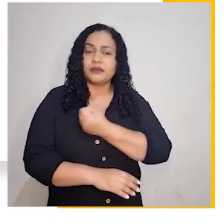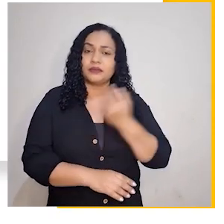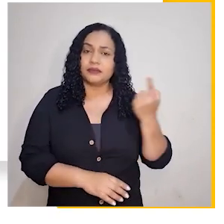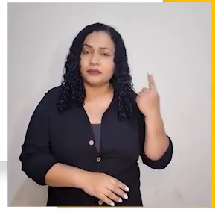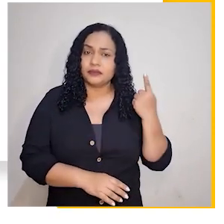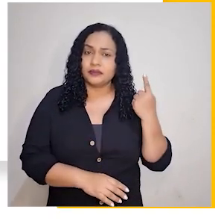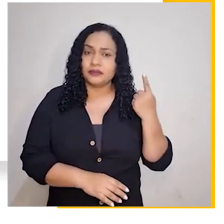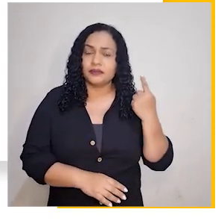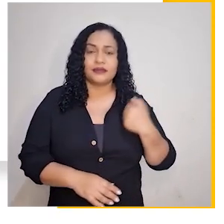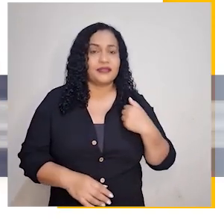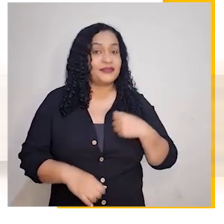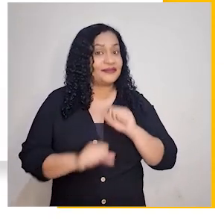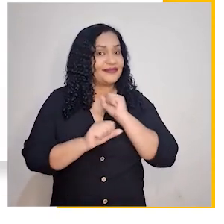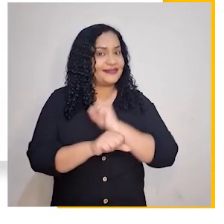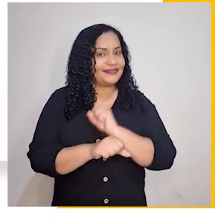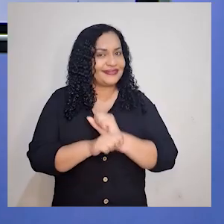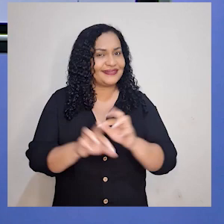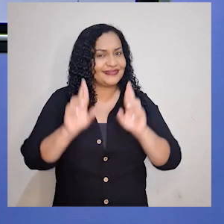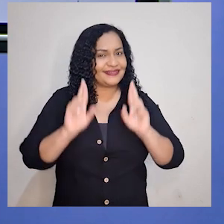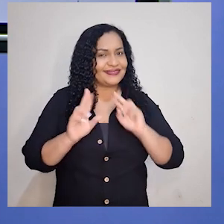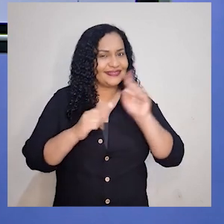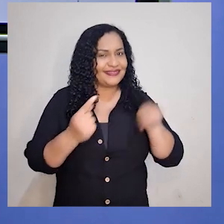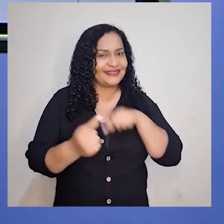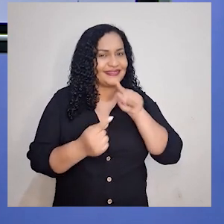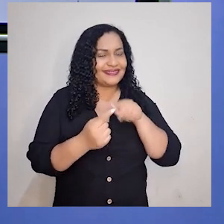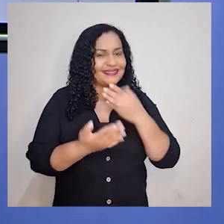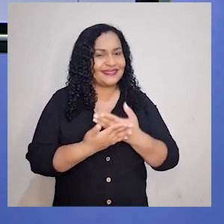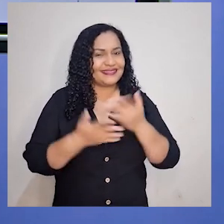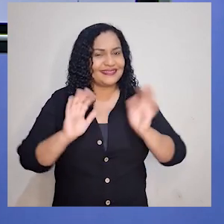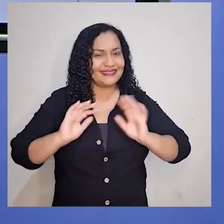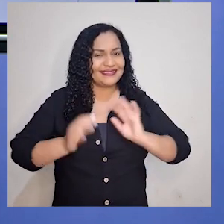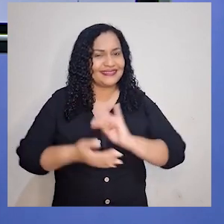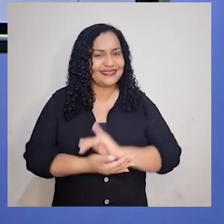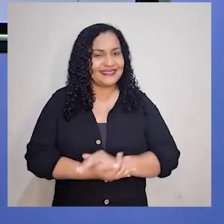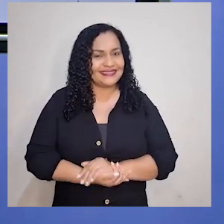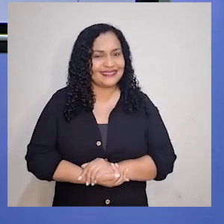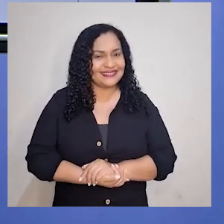pode enviar para esse telefone que está na tela. Eu vou ficar aguardando. Até a próxima, pessoal!